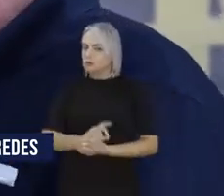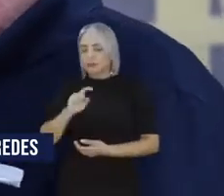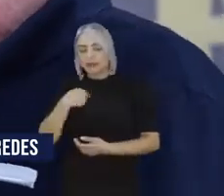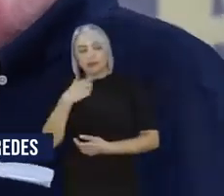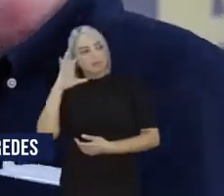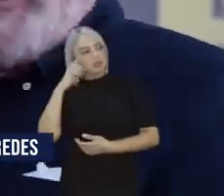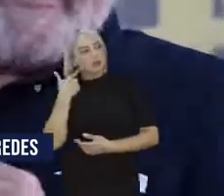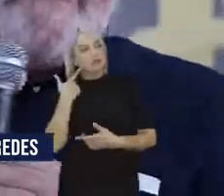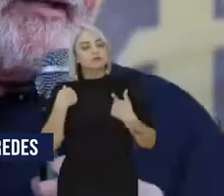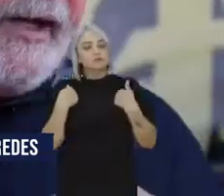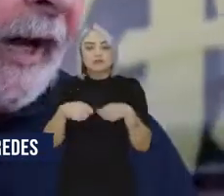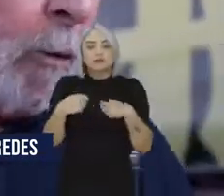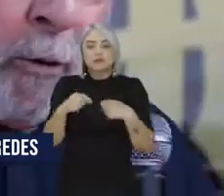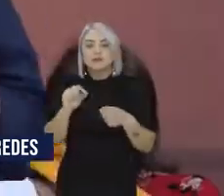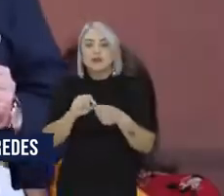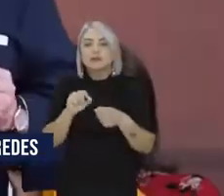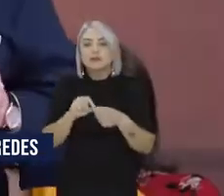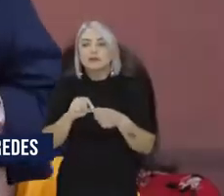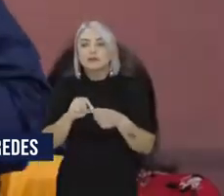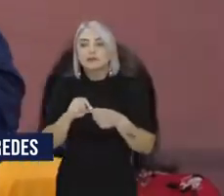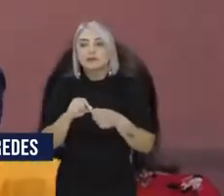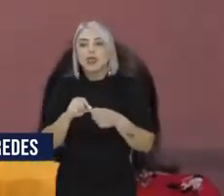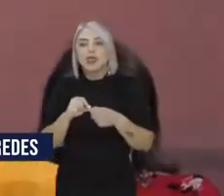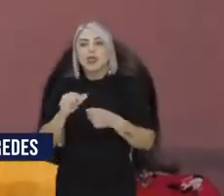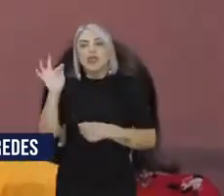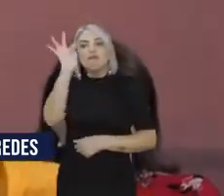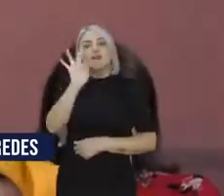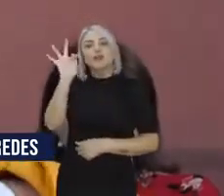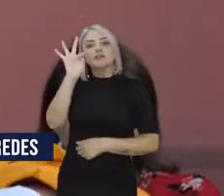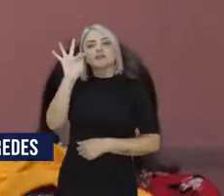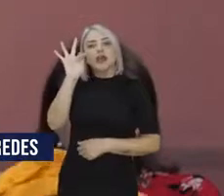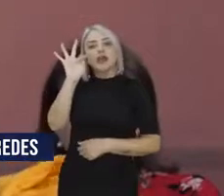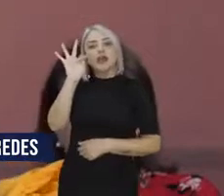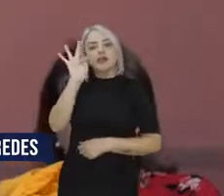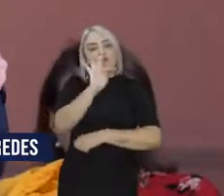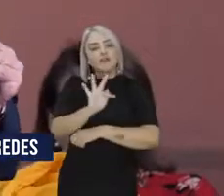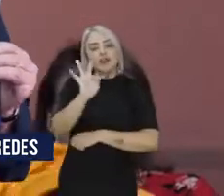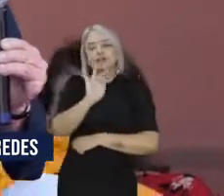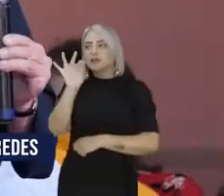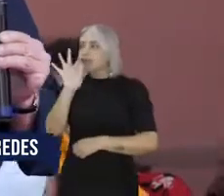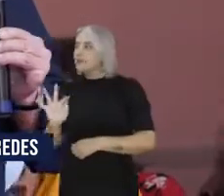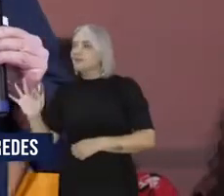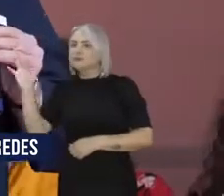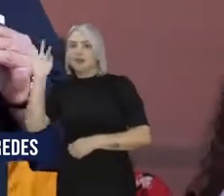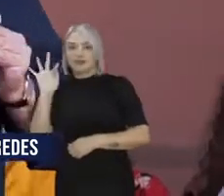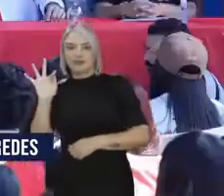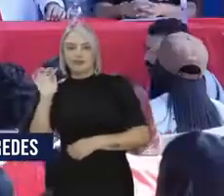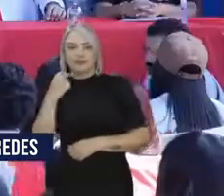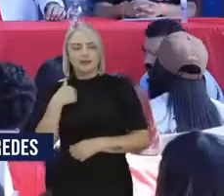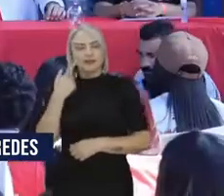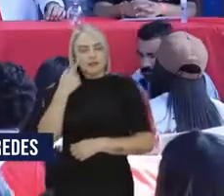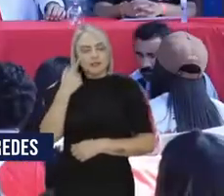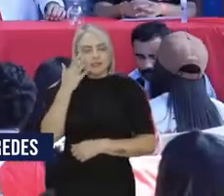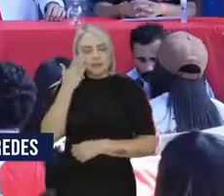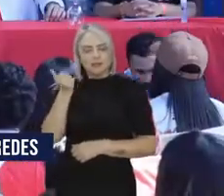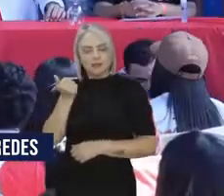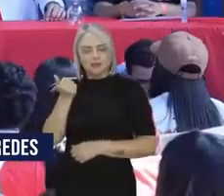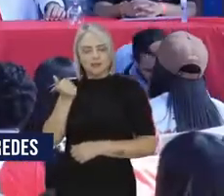fazer faculdade federal em vários lugares do Brasil. Só para vocês terem ideia,